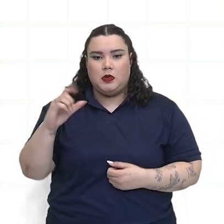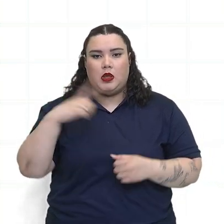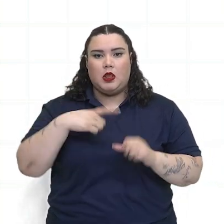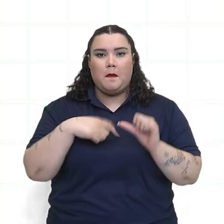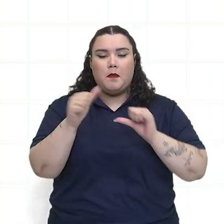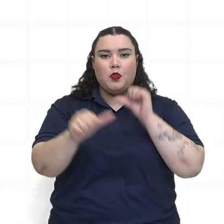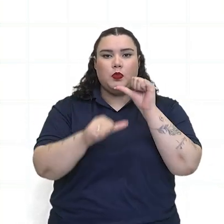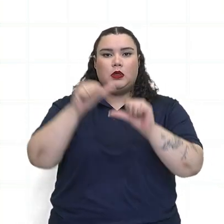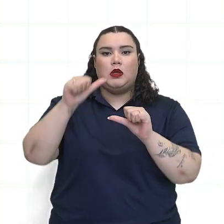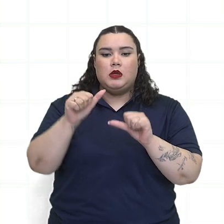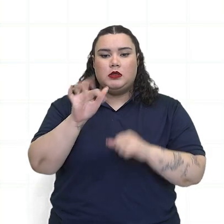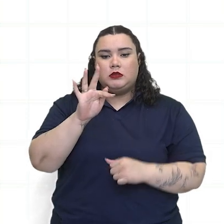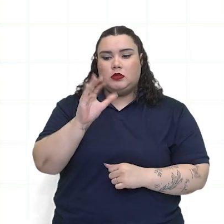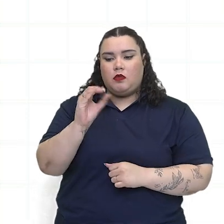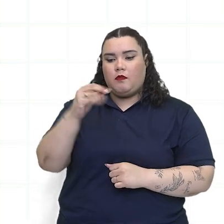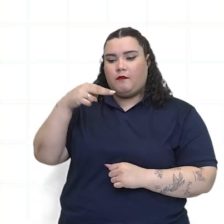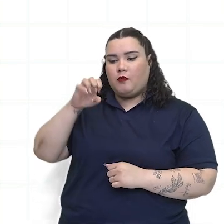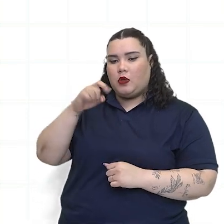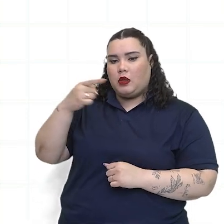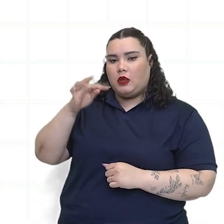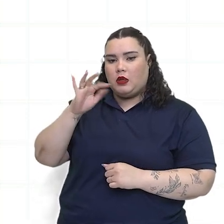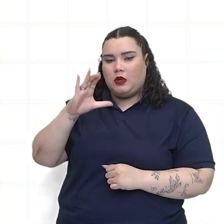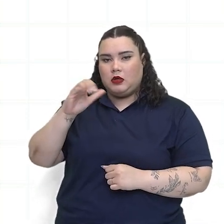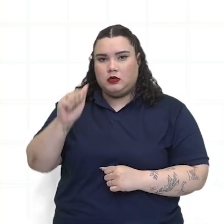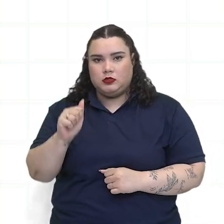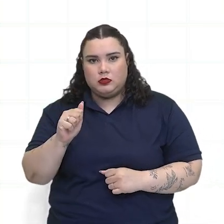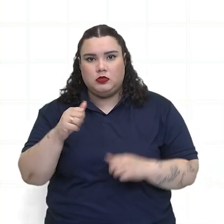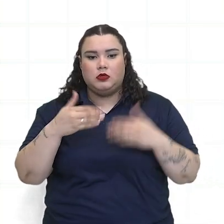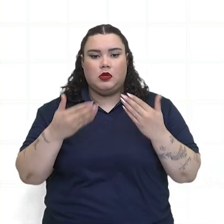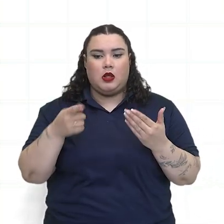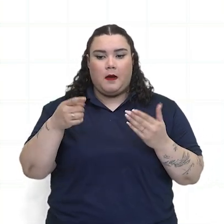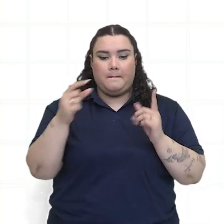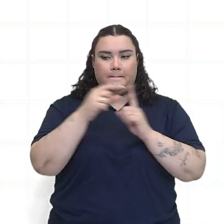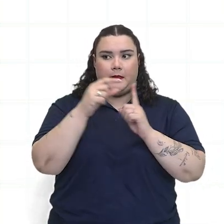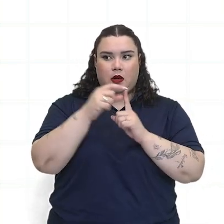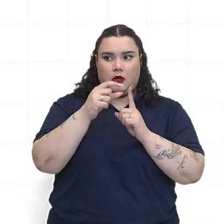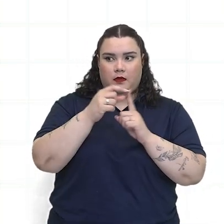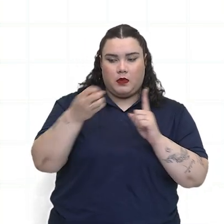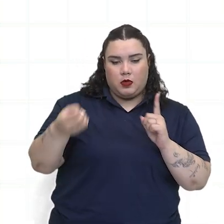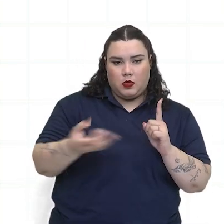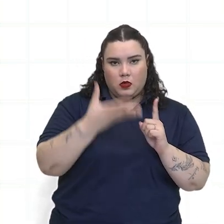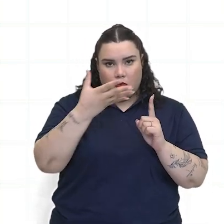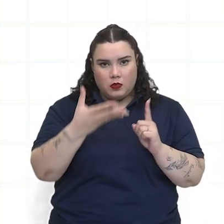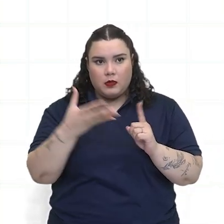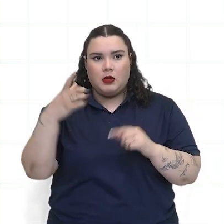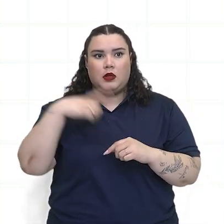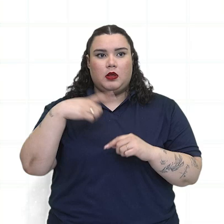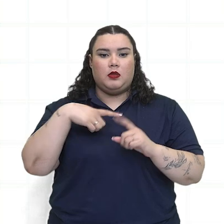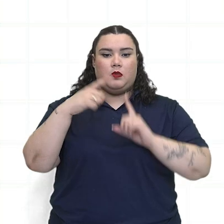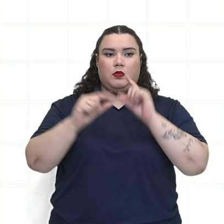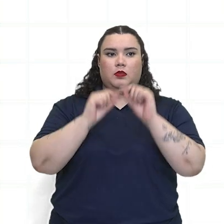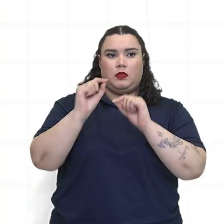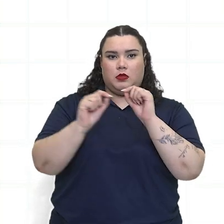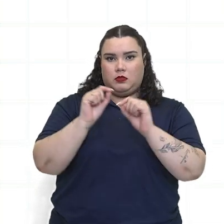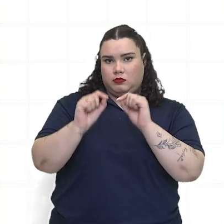fonética, onde quando eu constituo essa palavra, eu formo essa nova palavra, ela vai